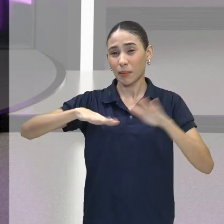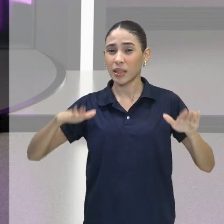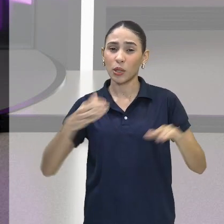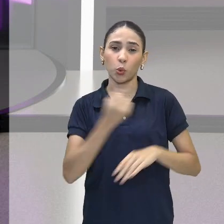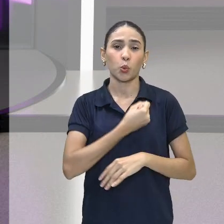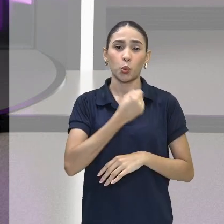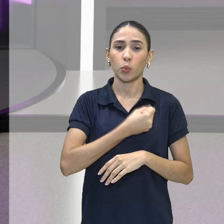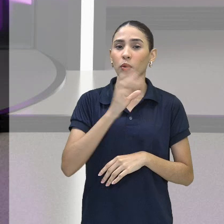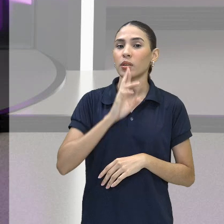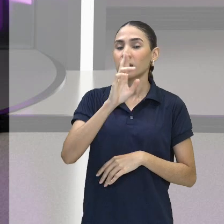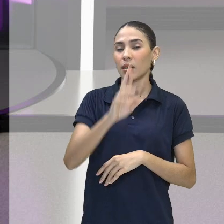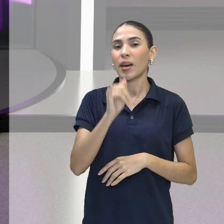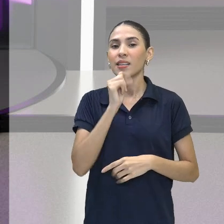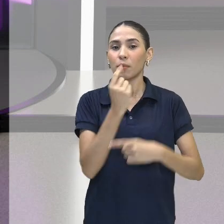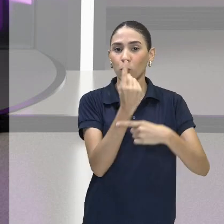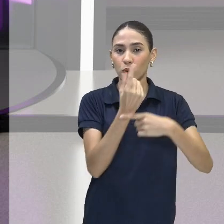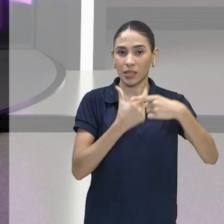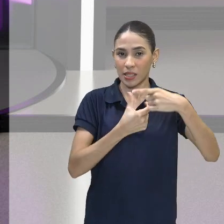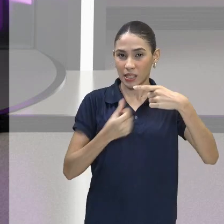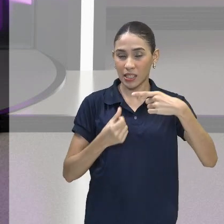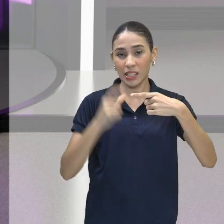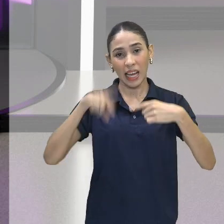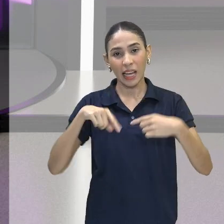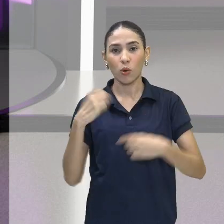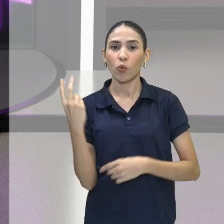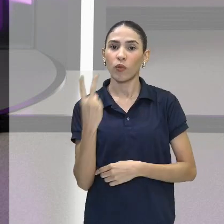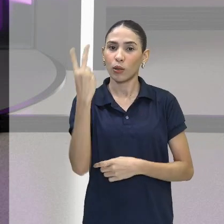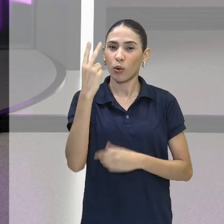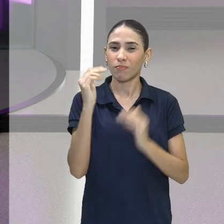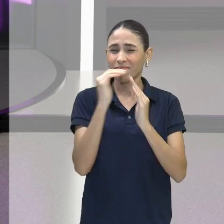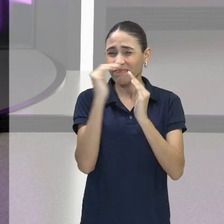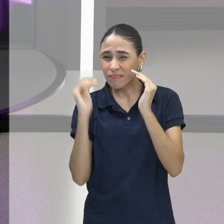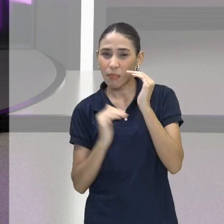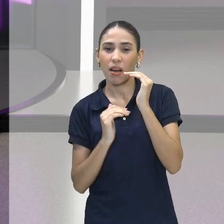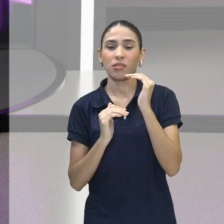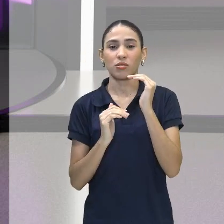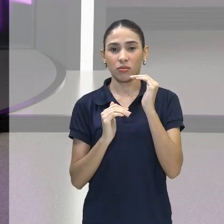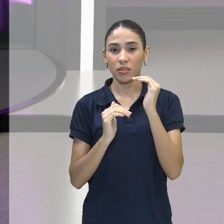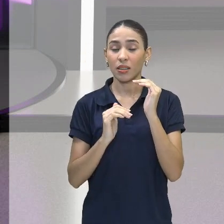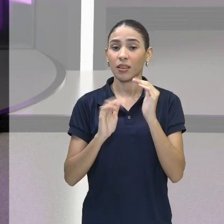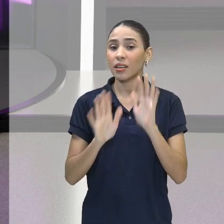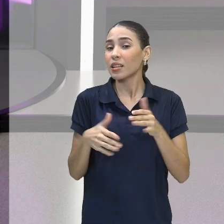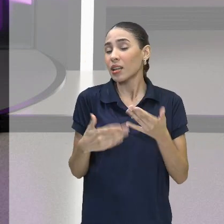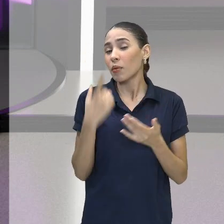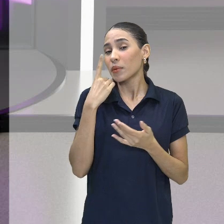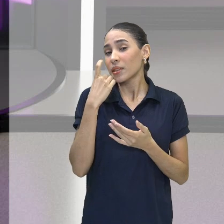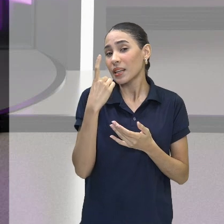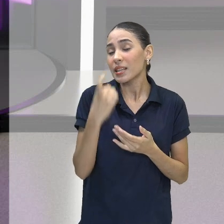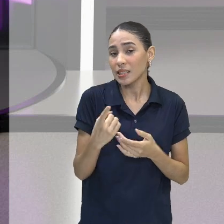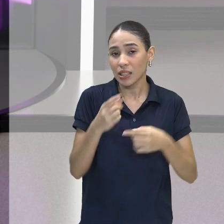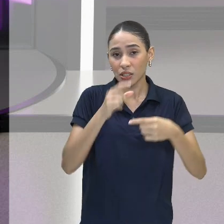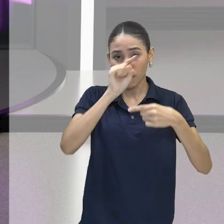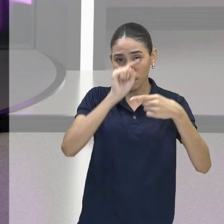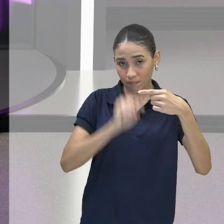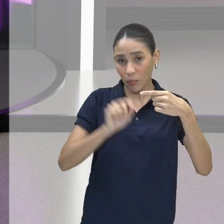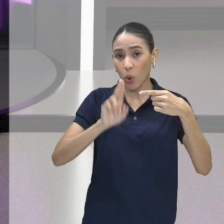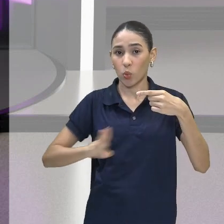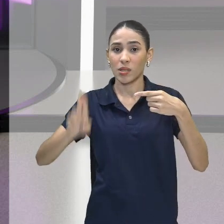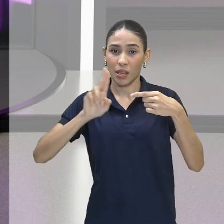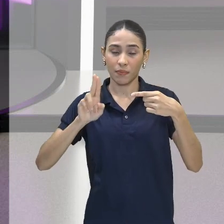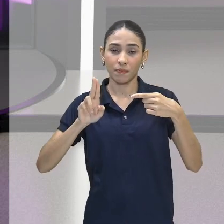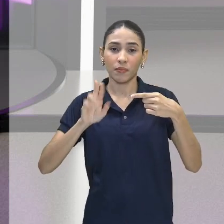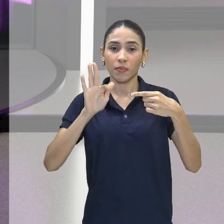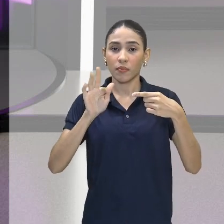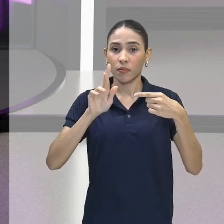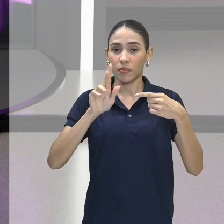exemplo, 1/16 vai ser um valor bem baixo. Então, é mais interessante deixar na forma de fração, beleza? Mas